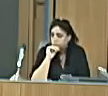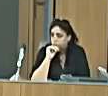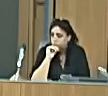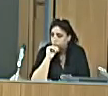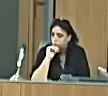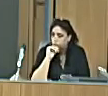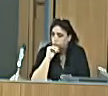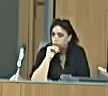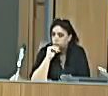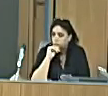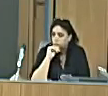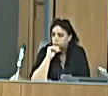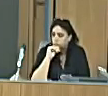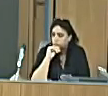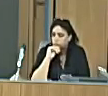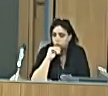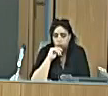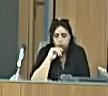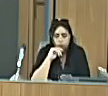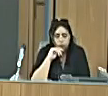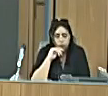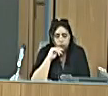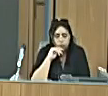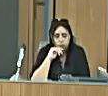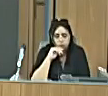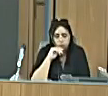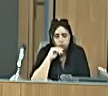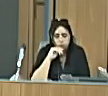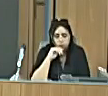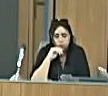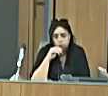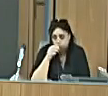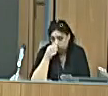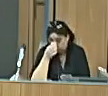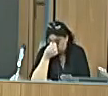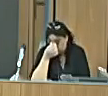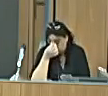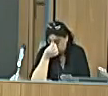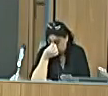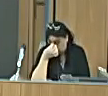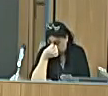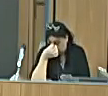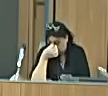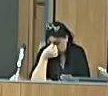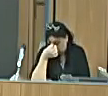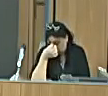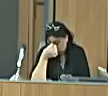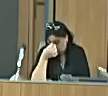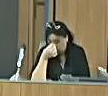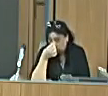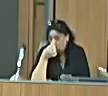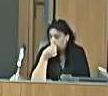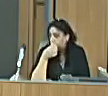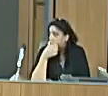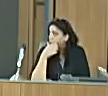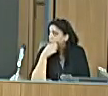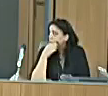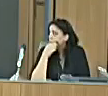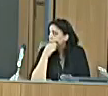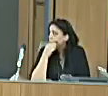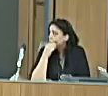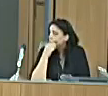trabalha mais com criança sam em vulnerabilidade social algumas unidades ainda tem um mínimo